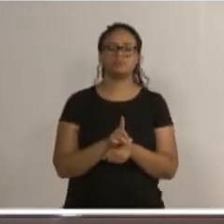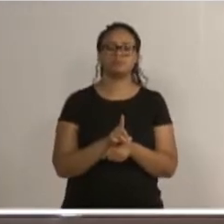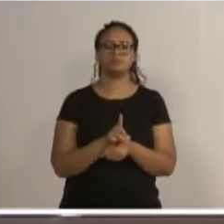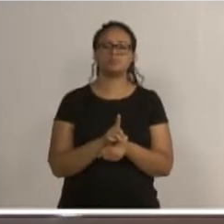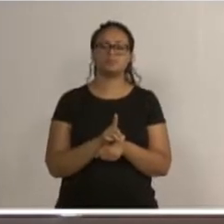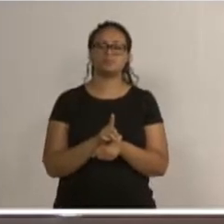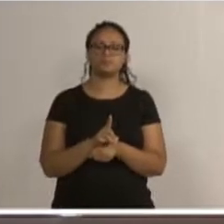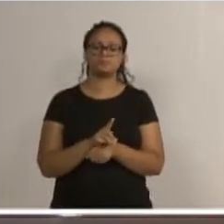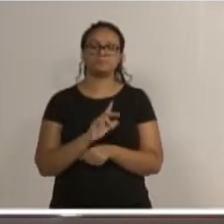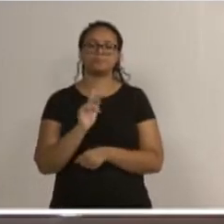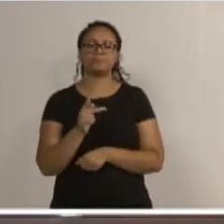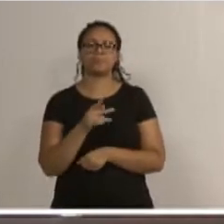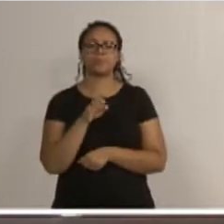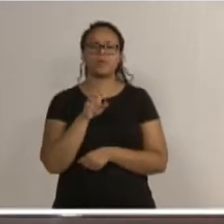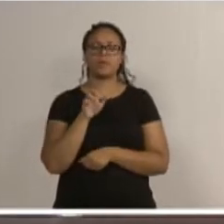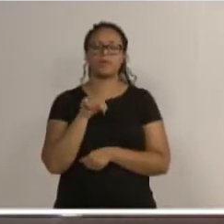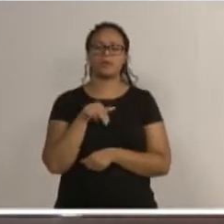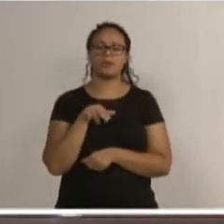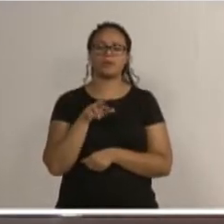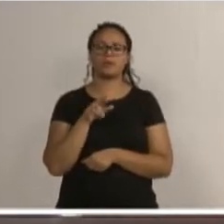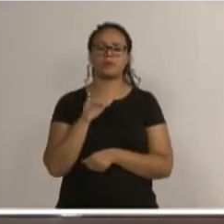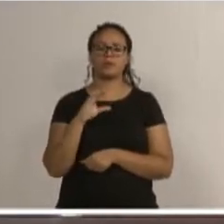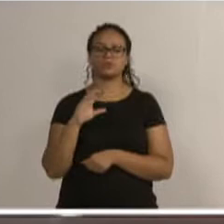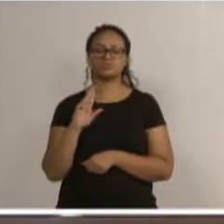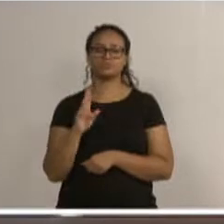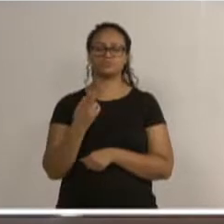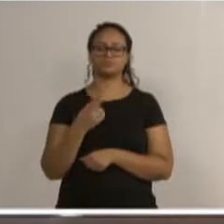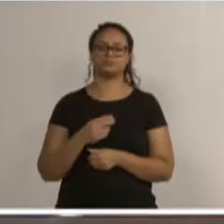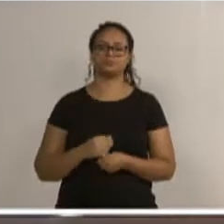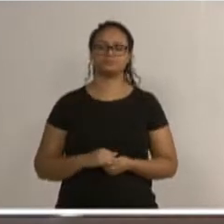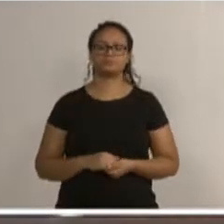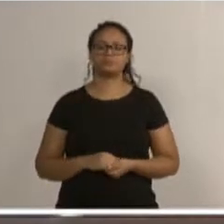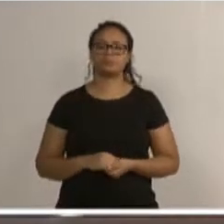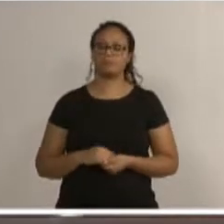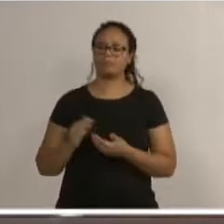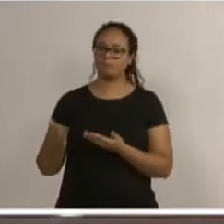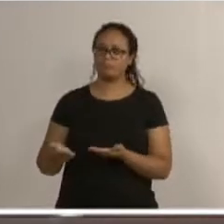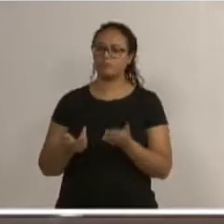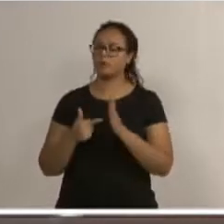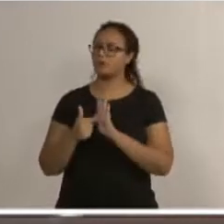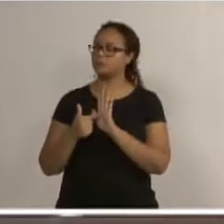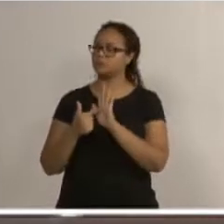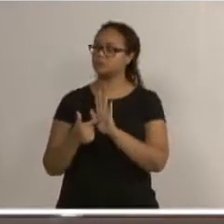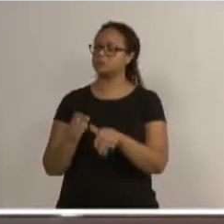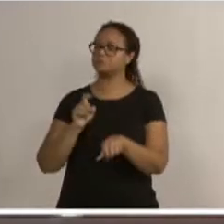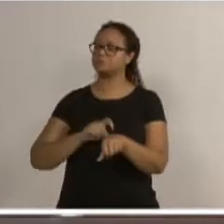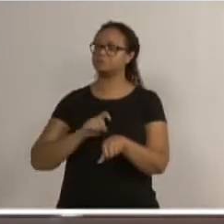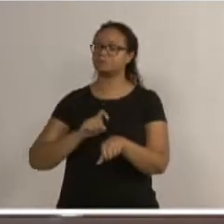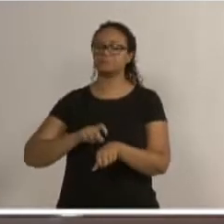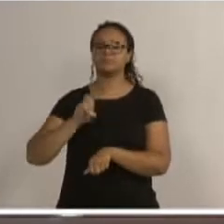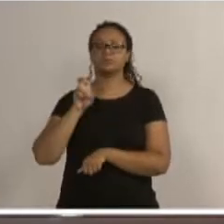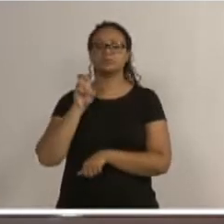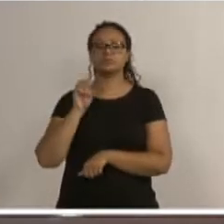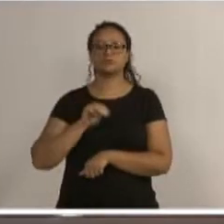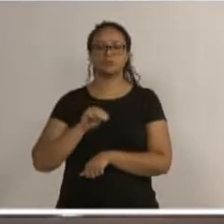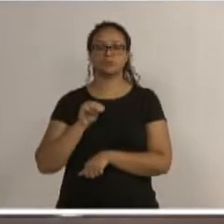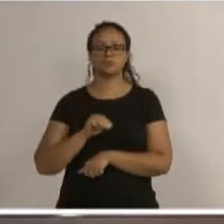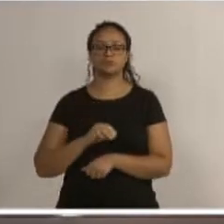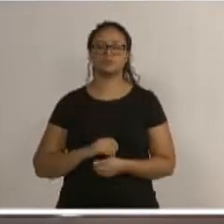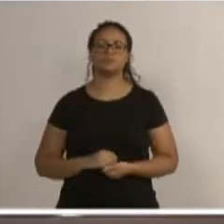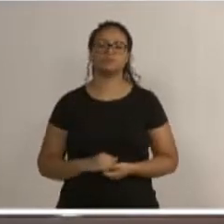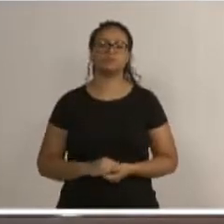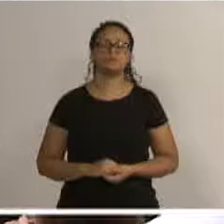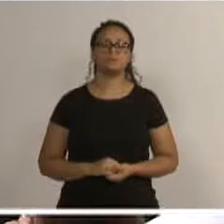Henrich para que ele faça, então, a apresentação pelo tempo de 5 minutos.